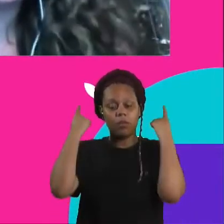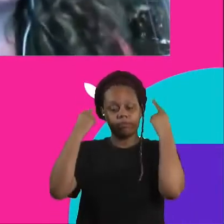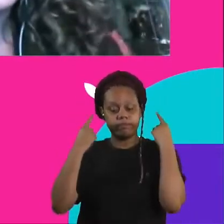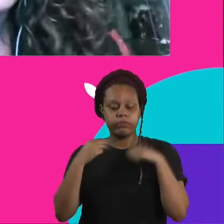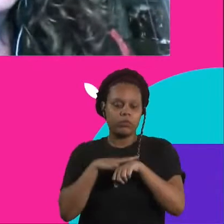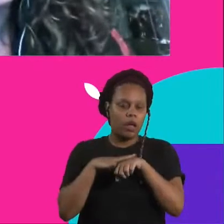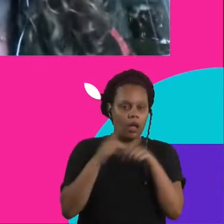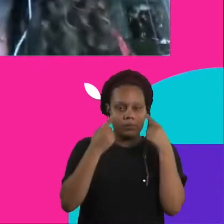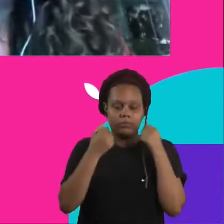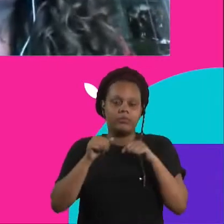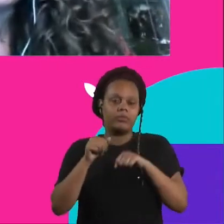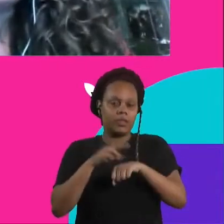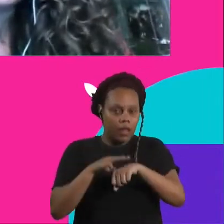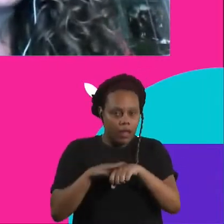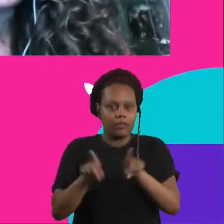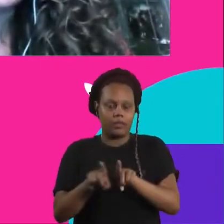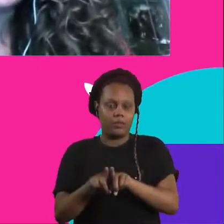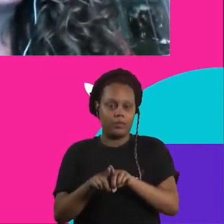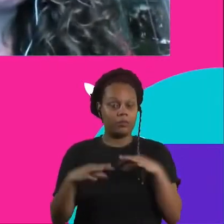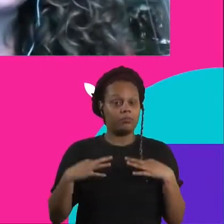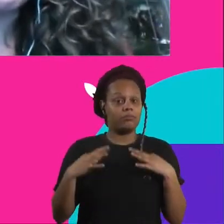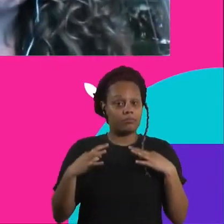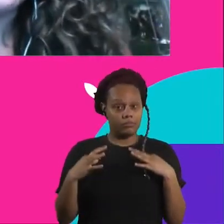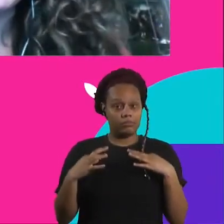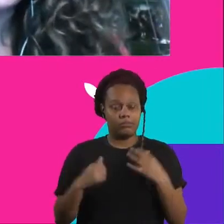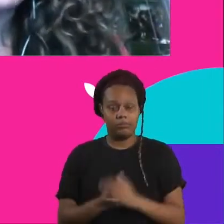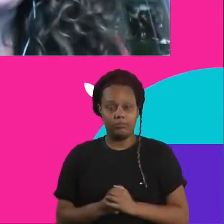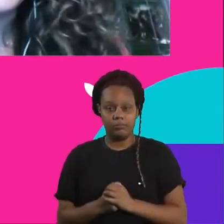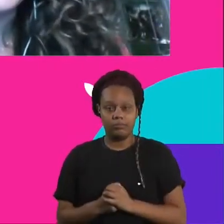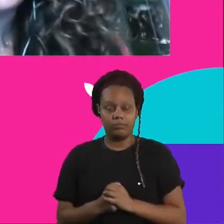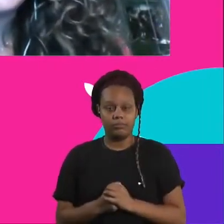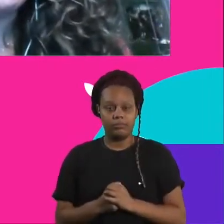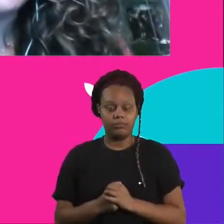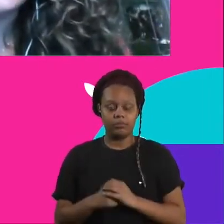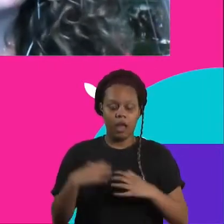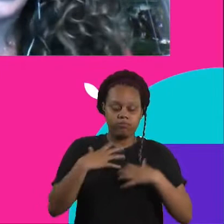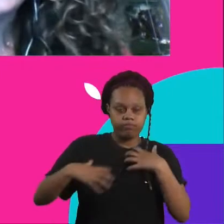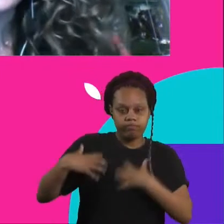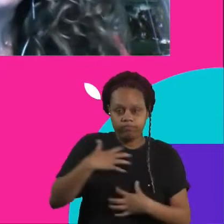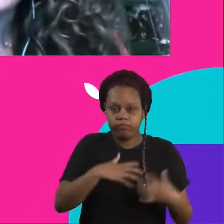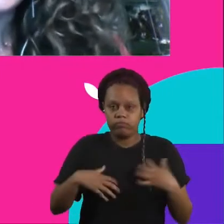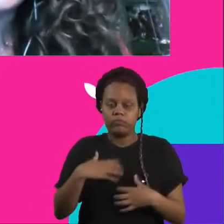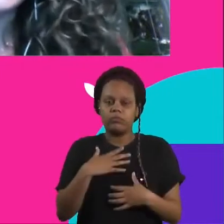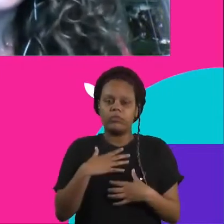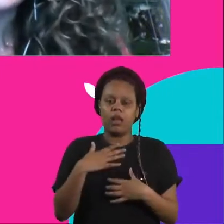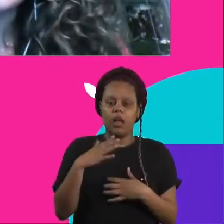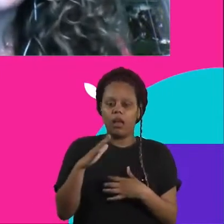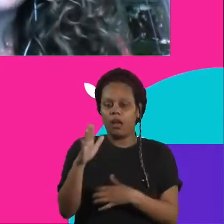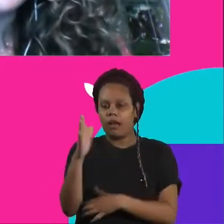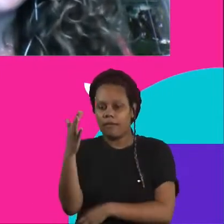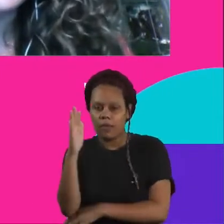castanhos, olhos também castanhos, estou com uma camisa com uma estampa aí meio de folhagens, flores,